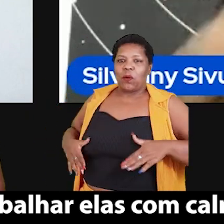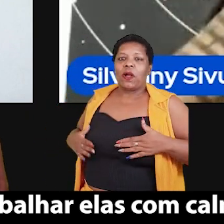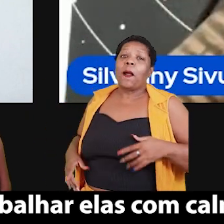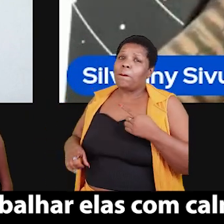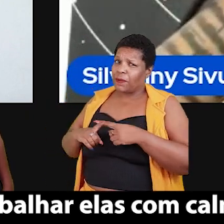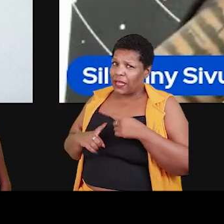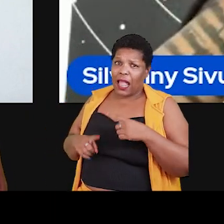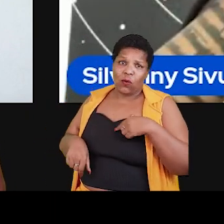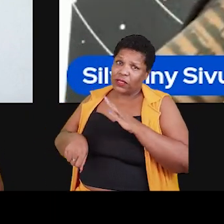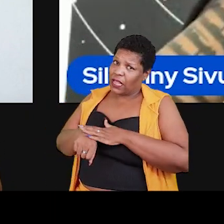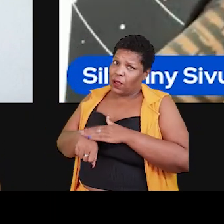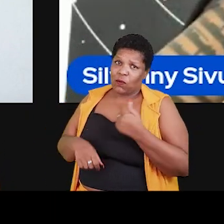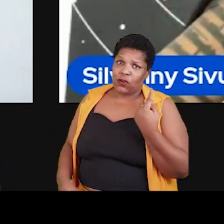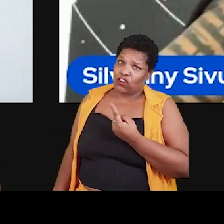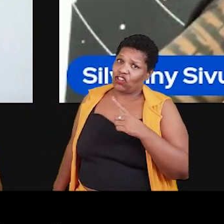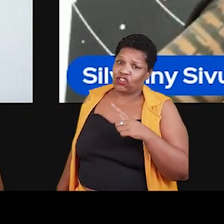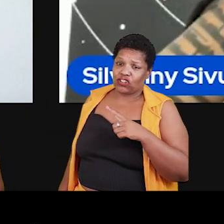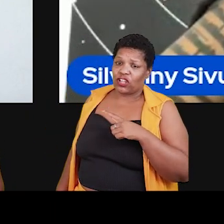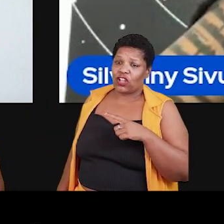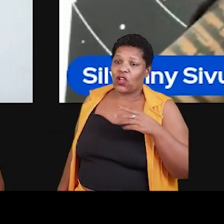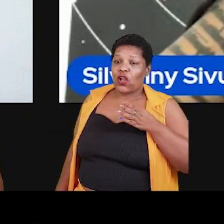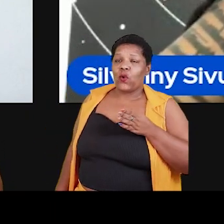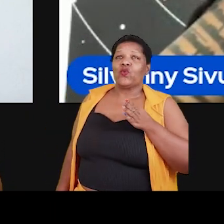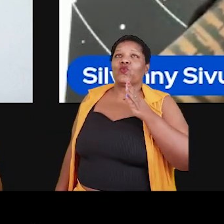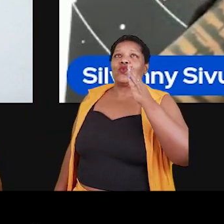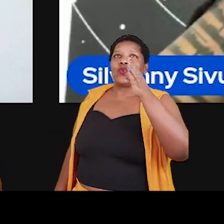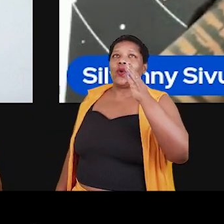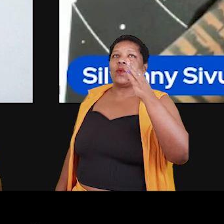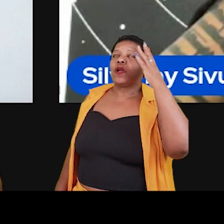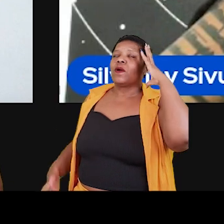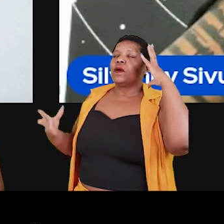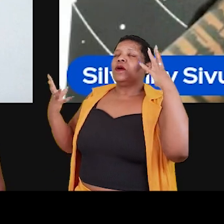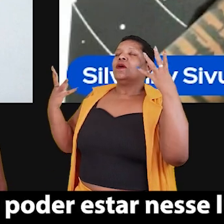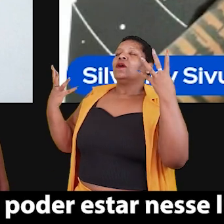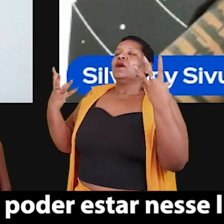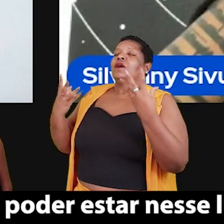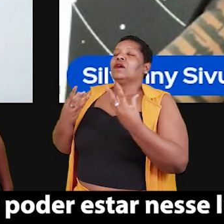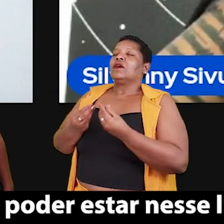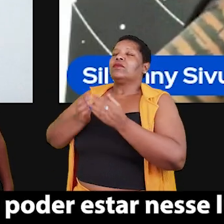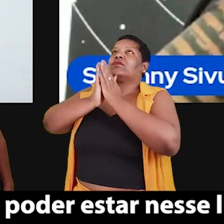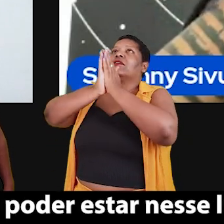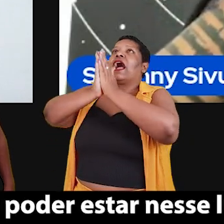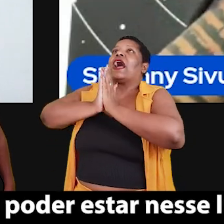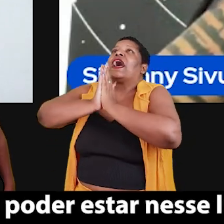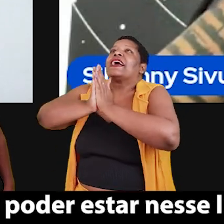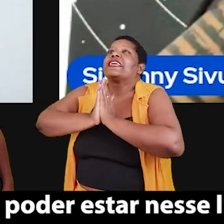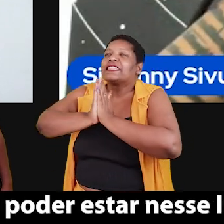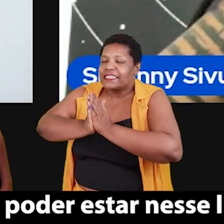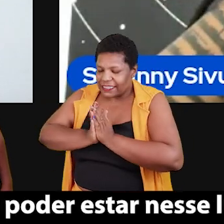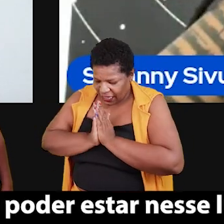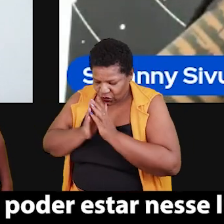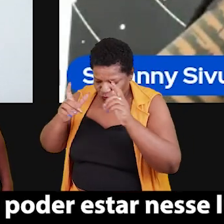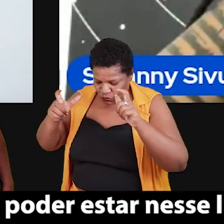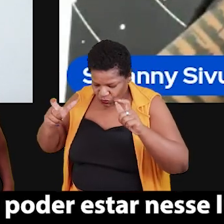fato é o tempo que a gente tem. Quando eu subo, eu faço uma concentração, eu agradeço por poder estar nesse